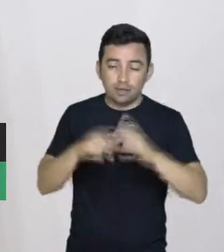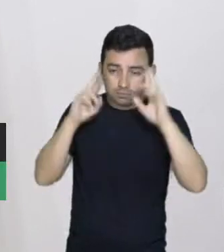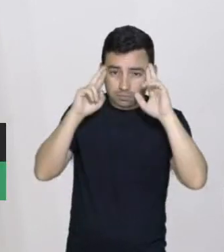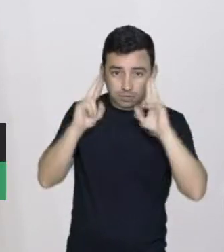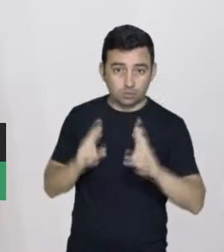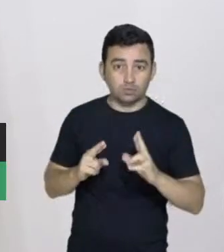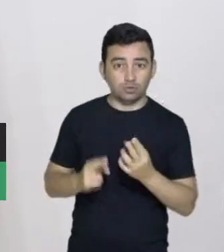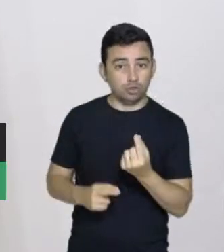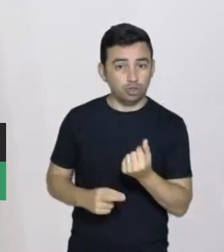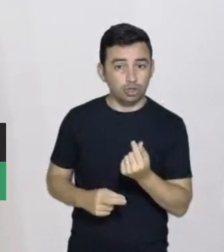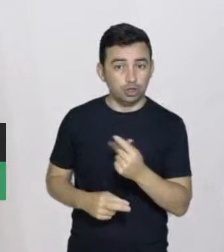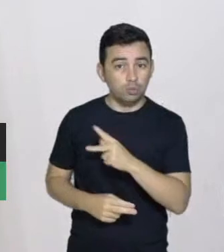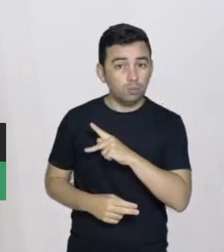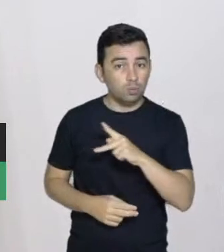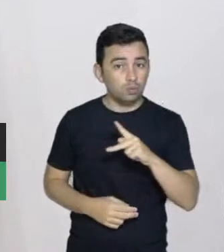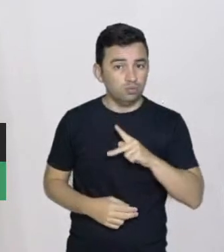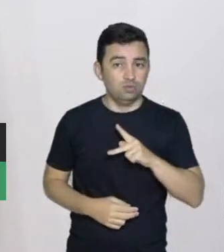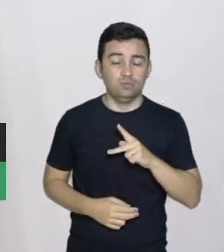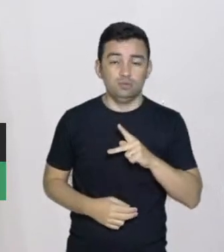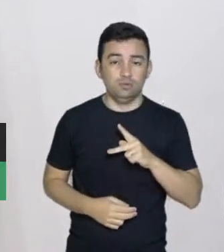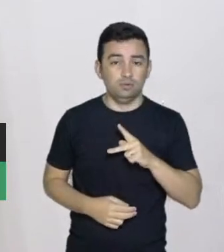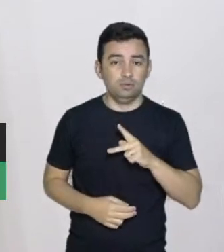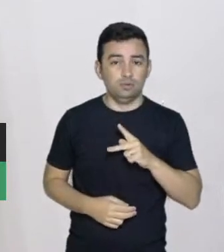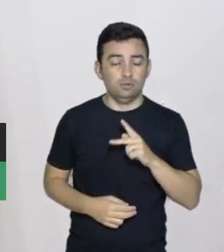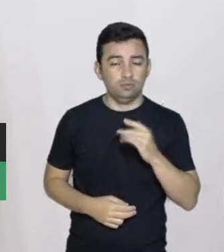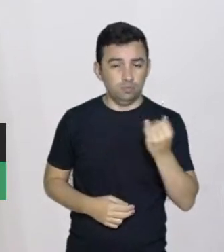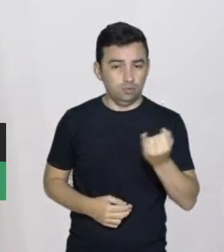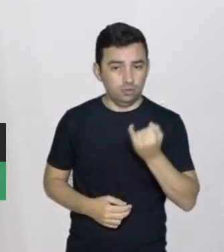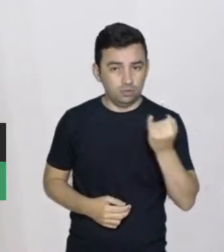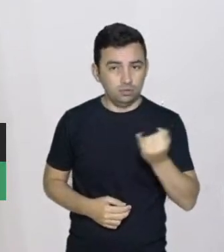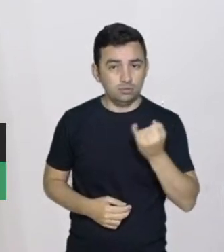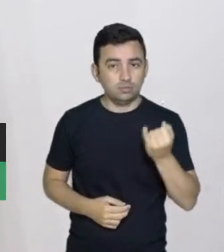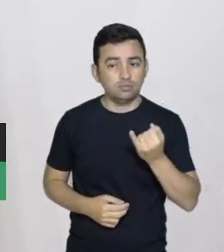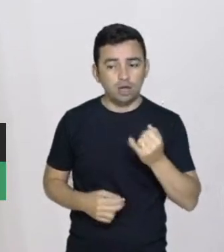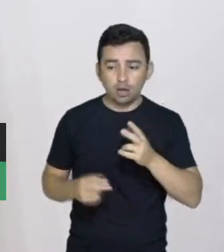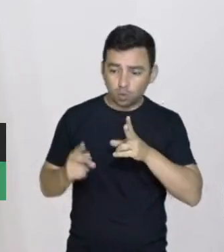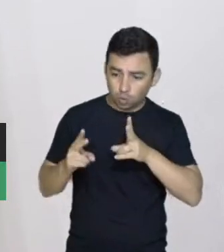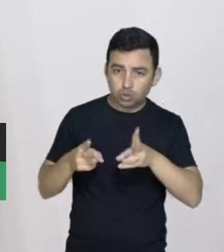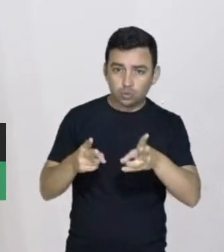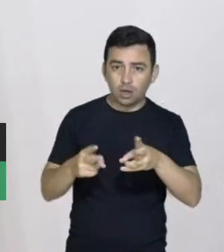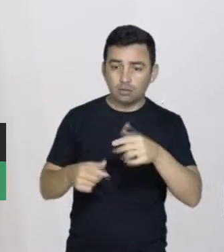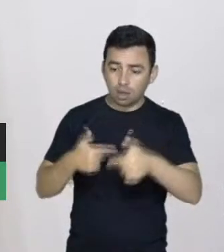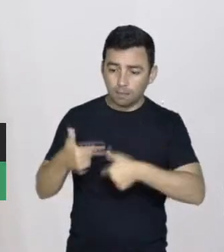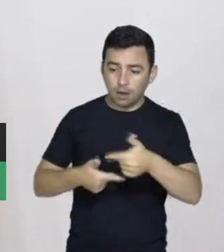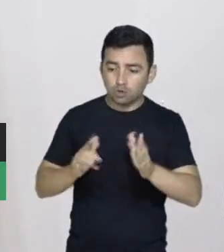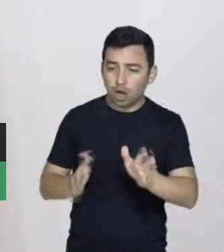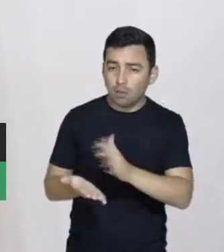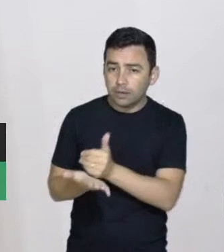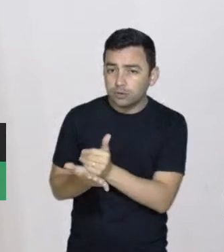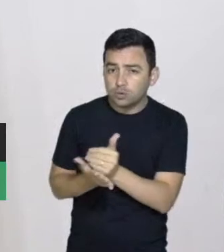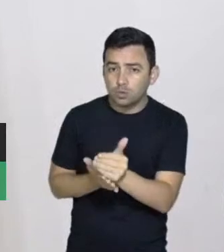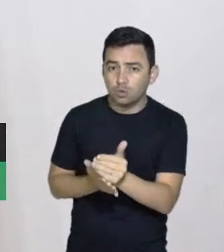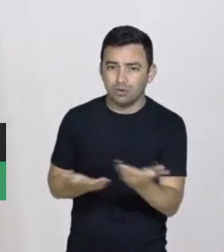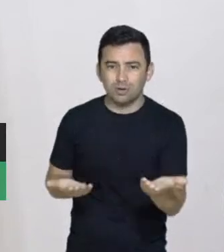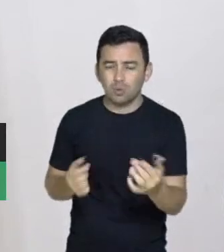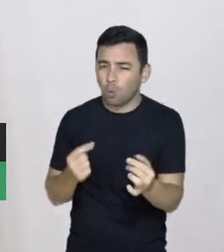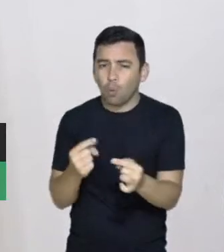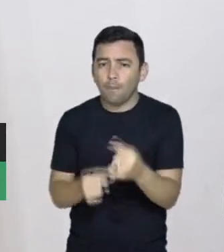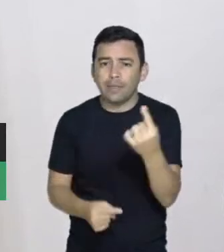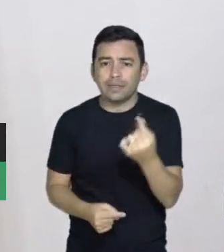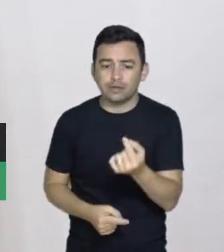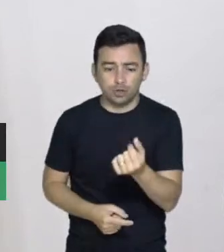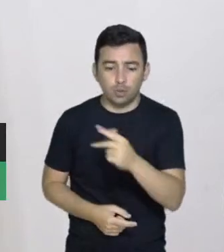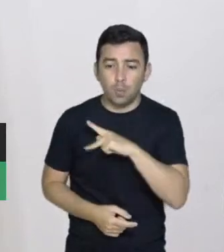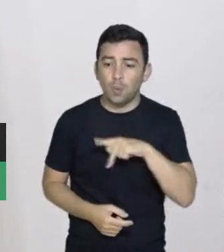público, o respeito ao dinheiro público passa pela continuidade de obras iniciadas. não faz sentido com o dinheiro público